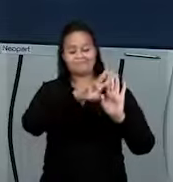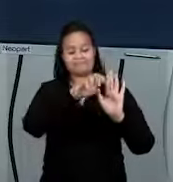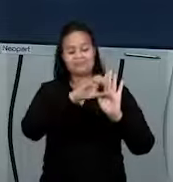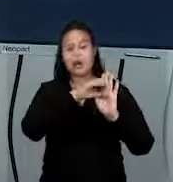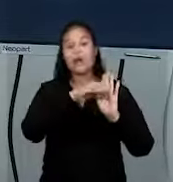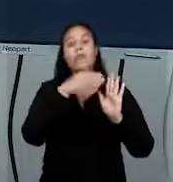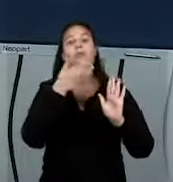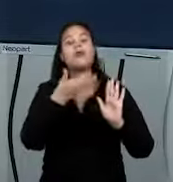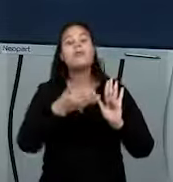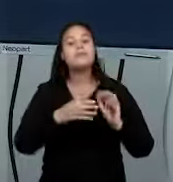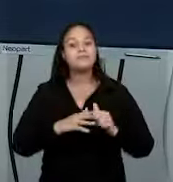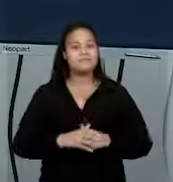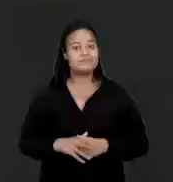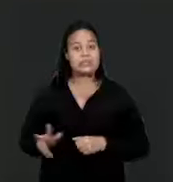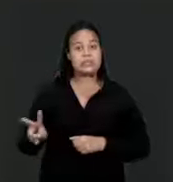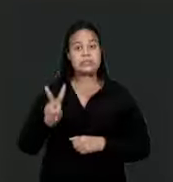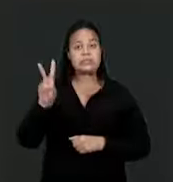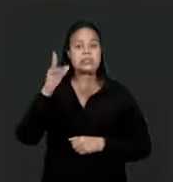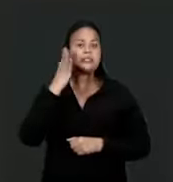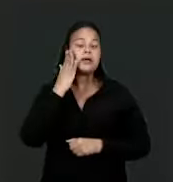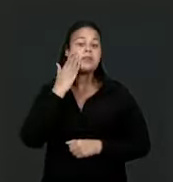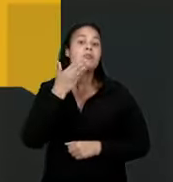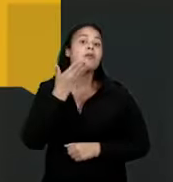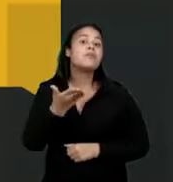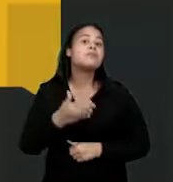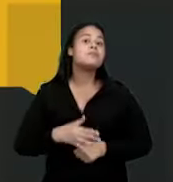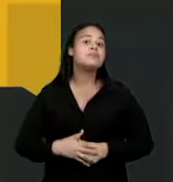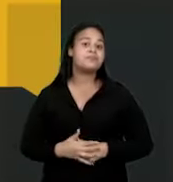problema, quais as grandezas que você conhece.